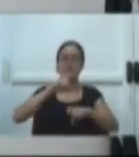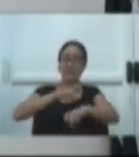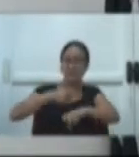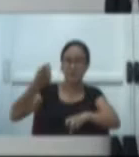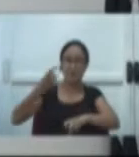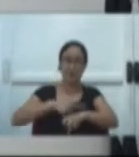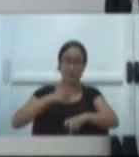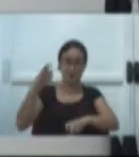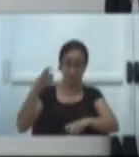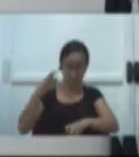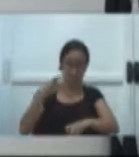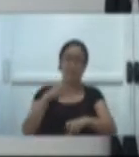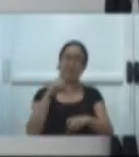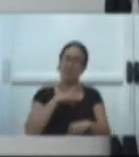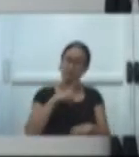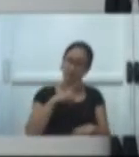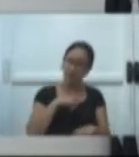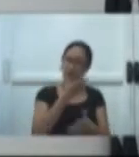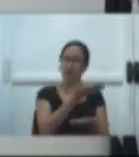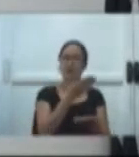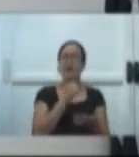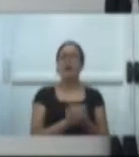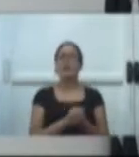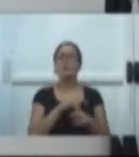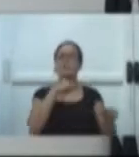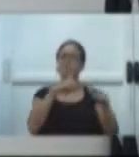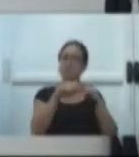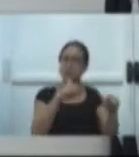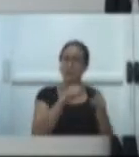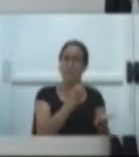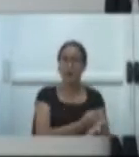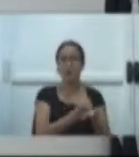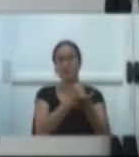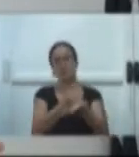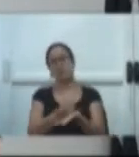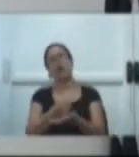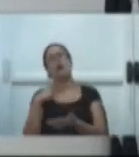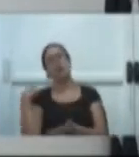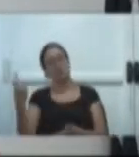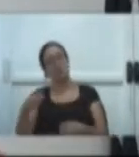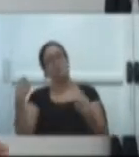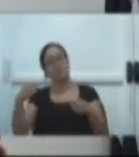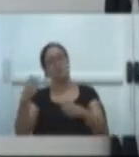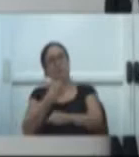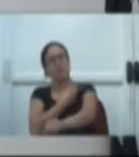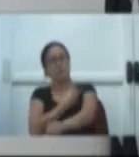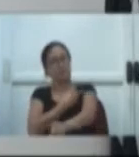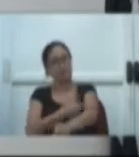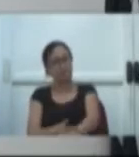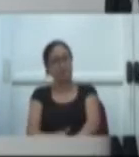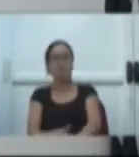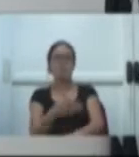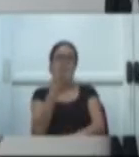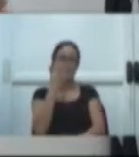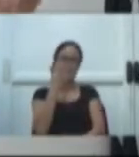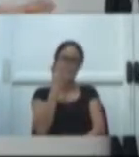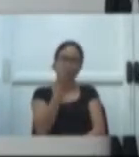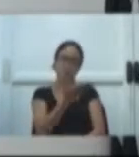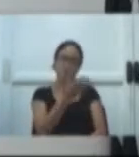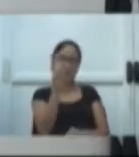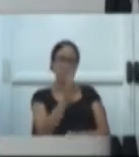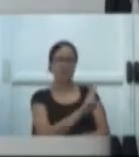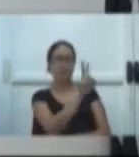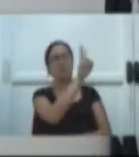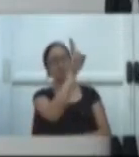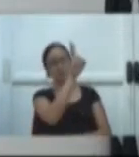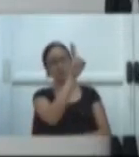Limeira. Eu acho que eles merecem o nosso respeito, a nossa admiração. Então, é essa colocação que eu queria dizer.